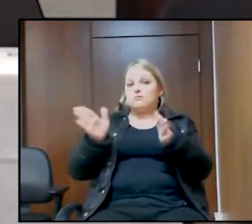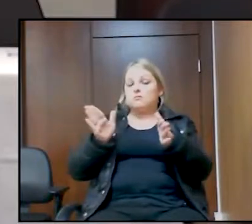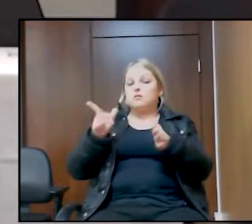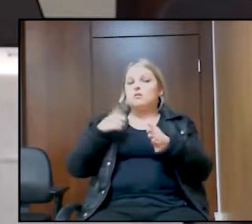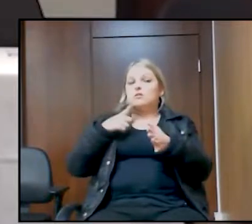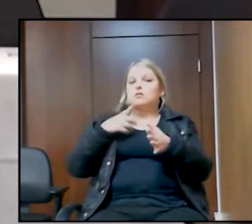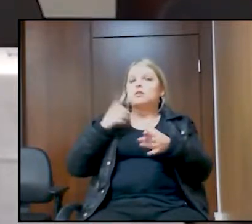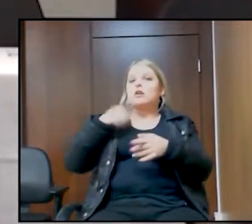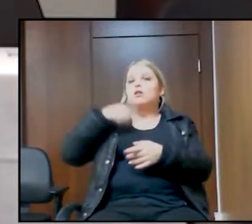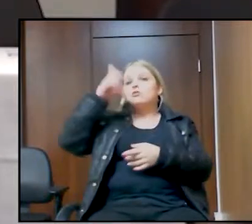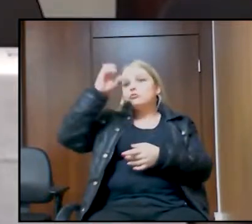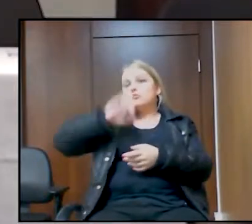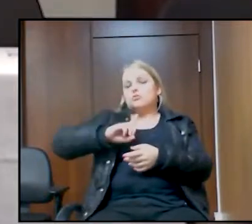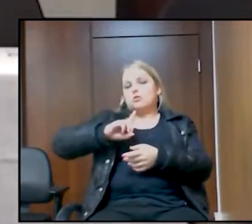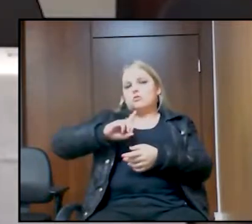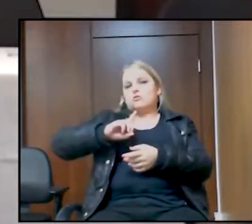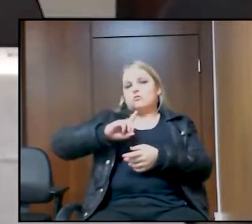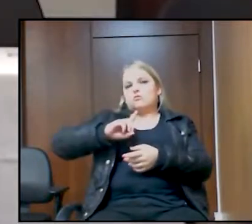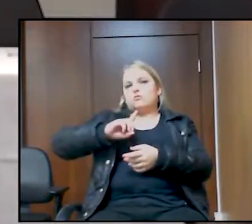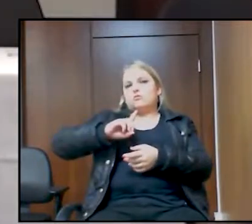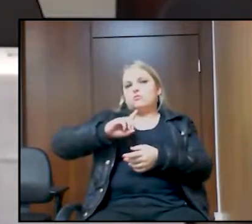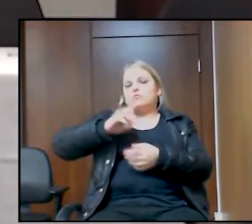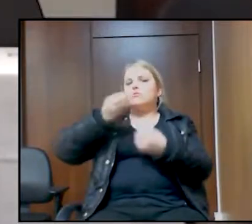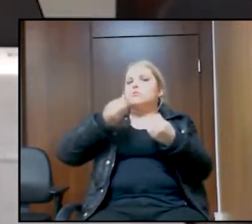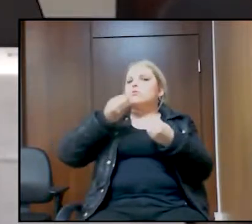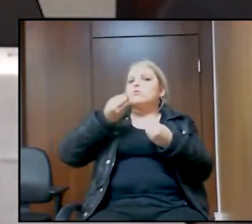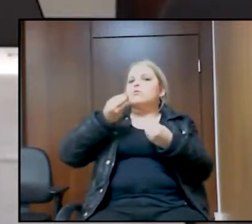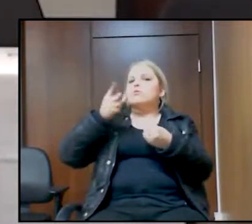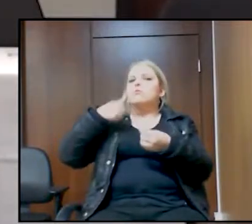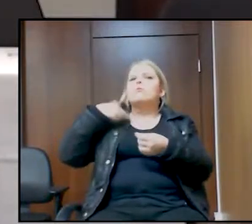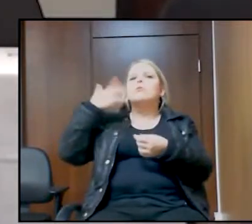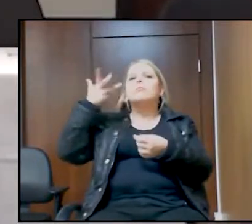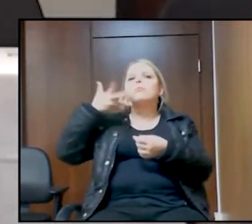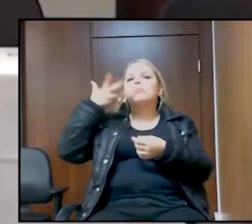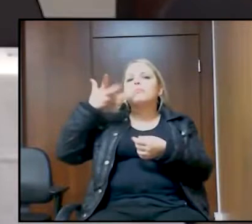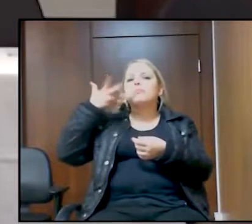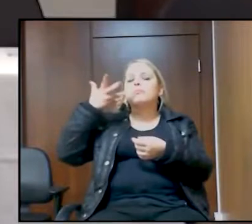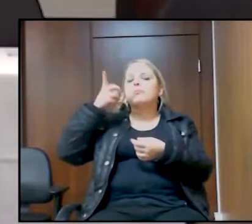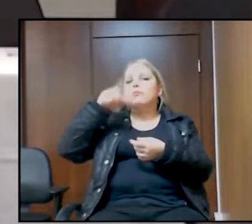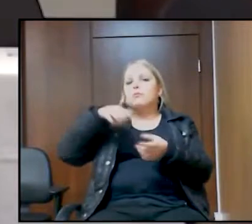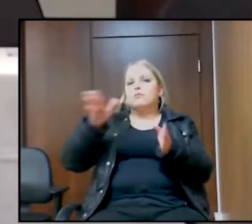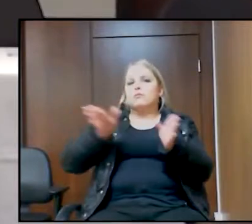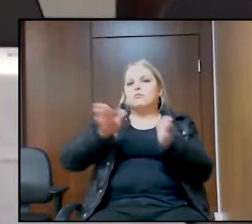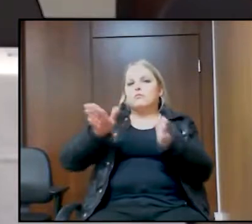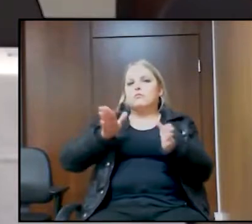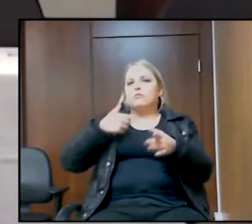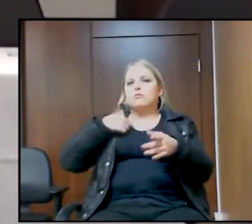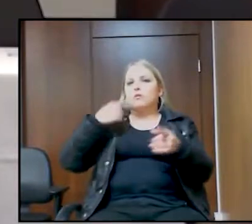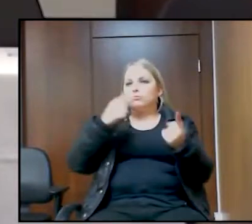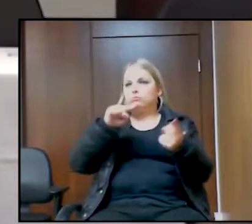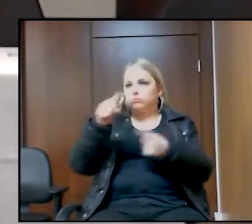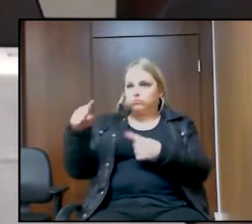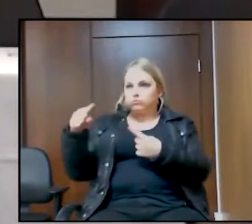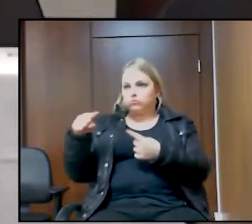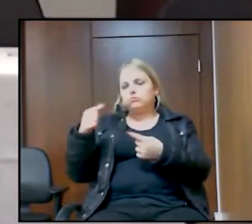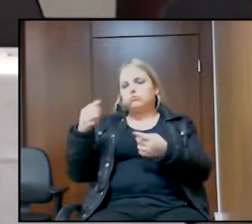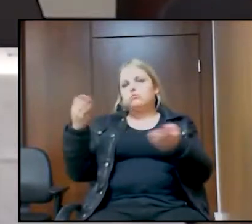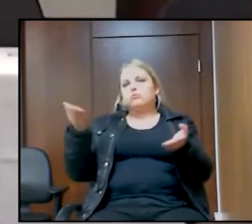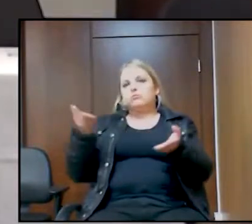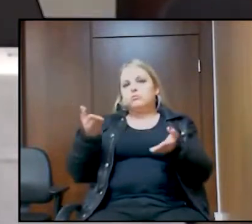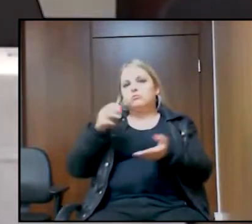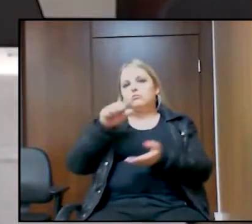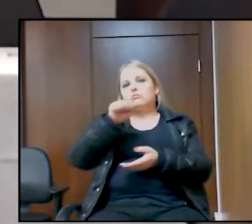acesso a direitos. Quando eu faço uma discussão de acessibilidade, quando eu provoco uma discussão de acessibilidade como acesso